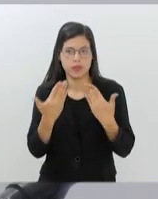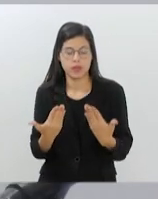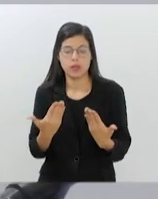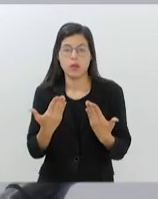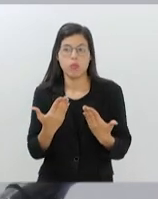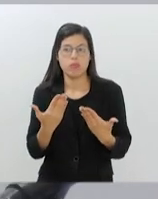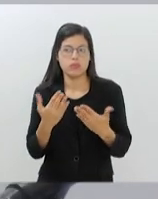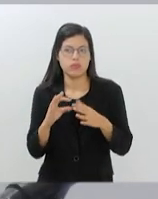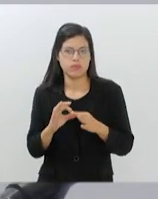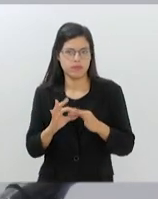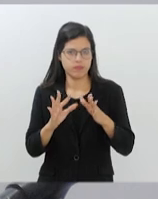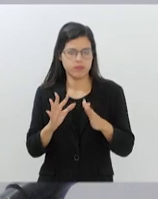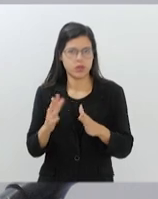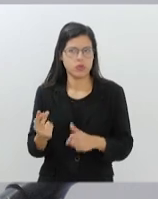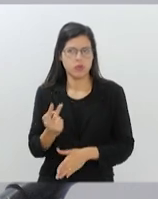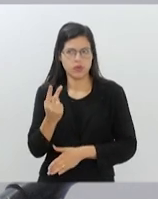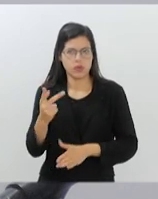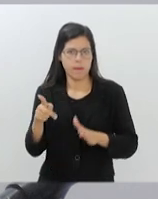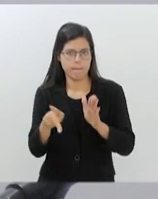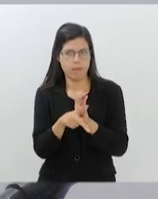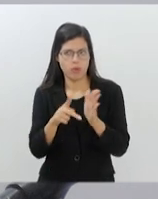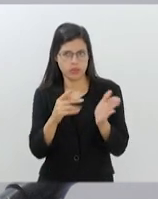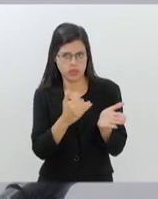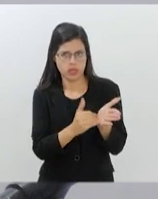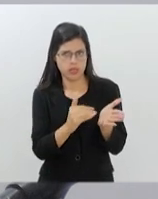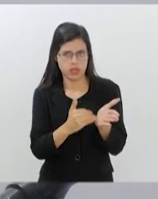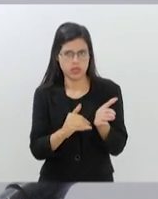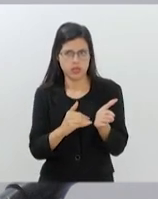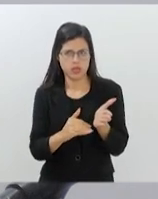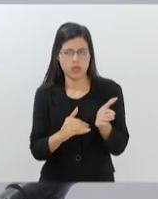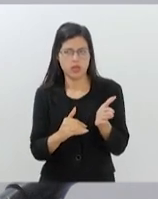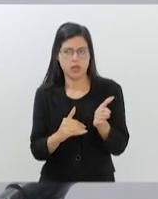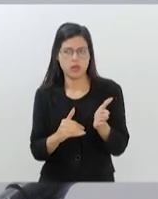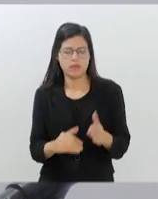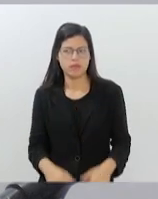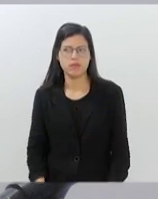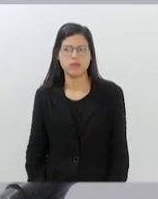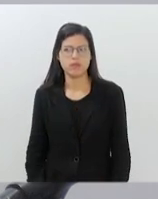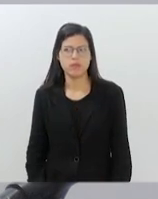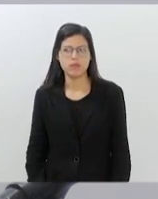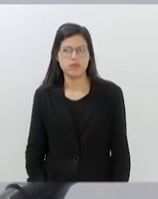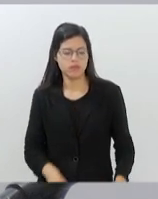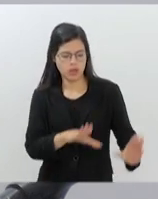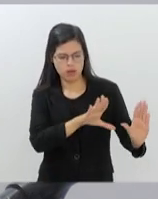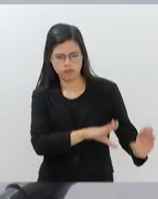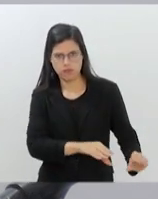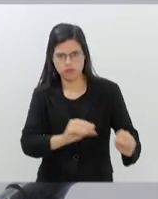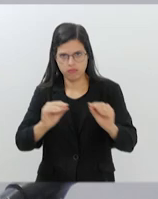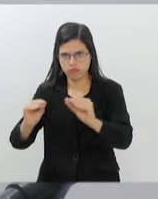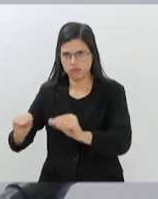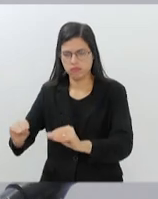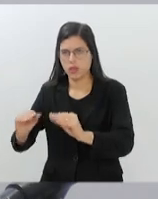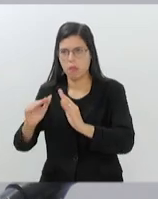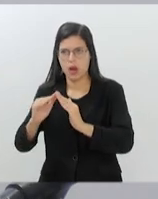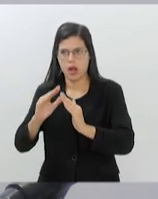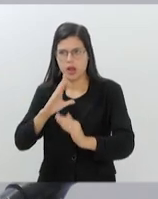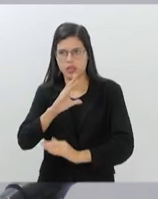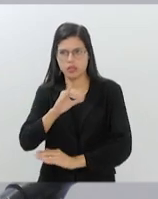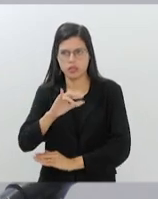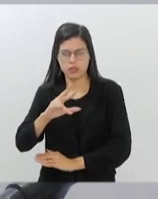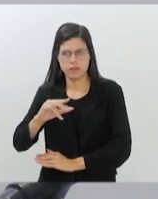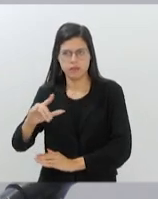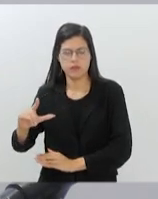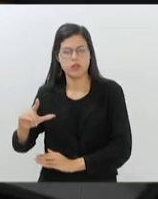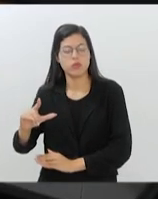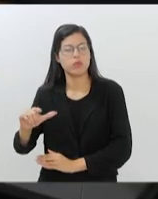própria secretaria sim aí ela de ela ela ela remaneja o o recurso para a Casa Civil ela para a secretaria da